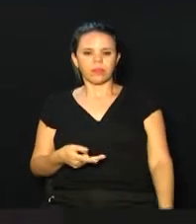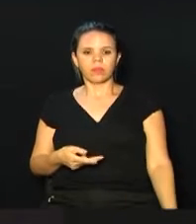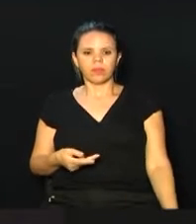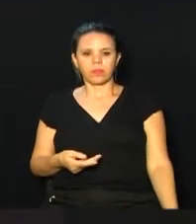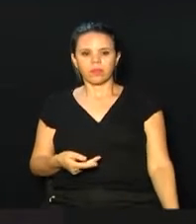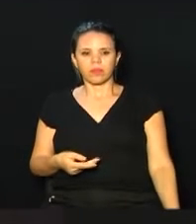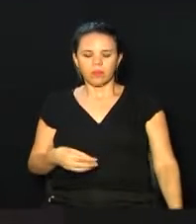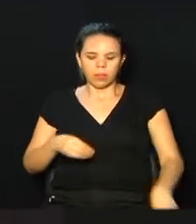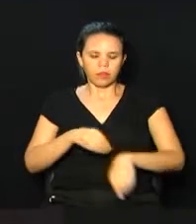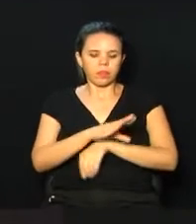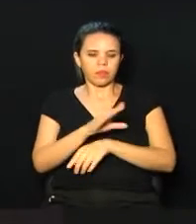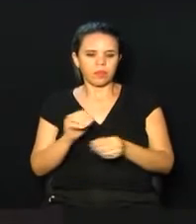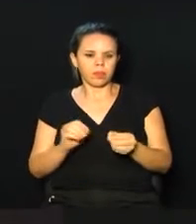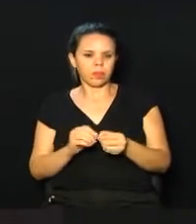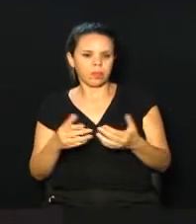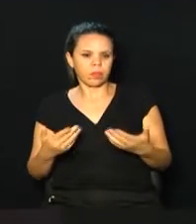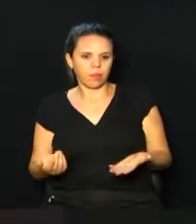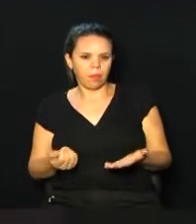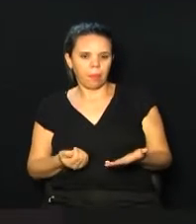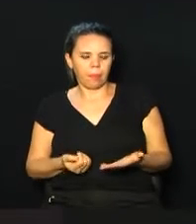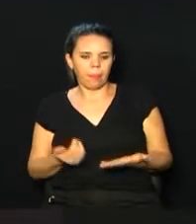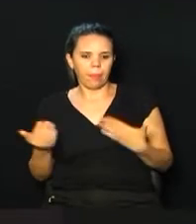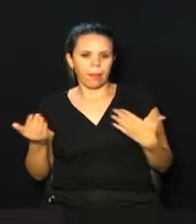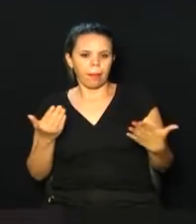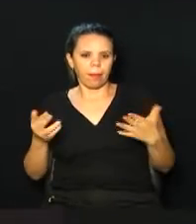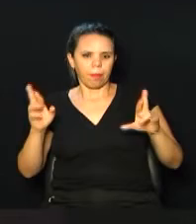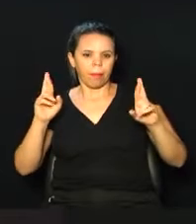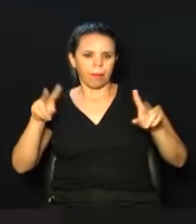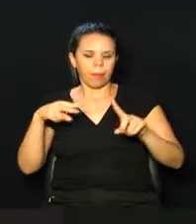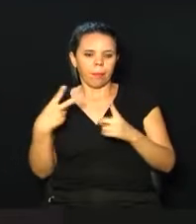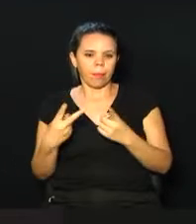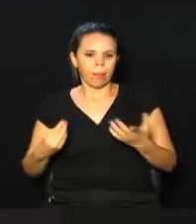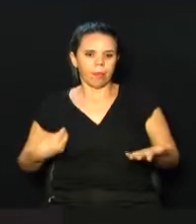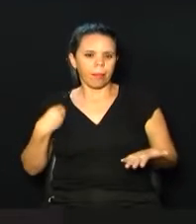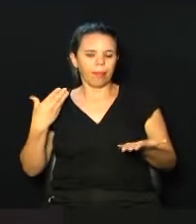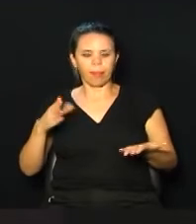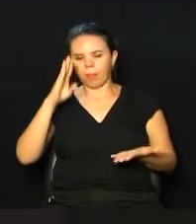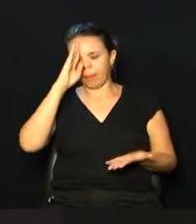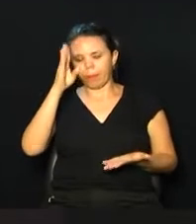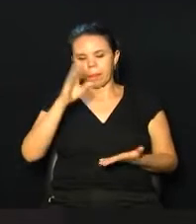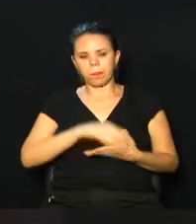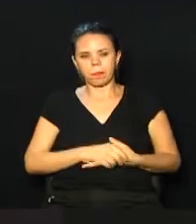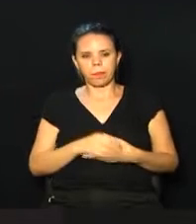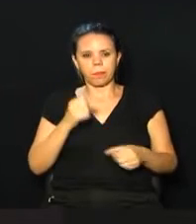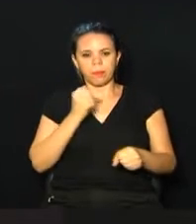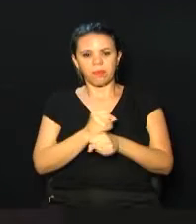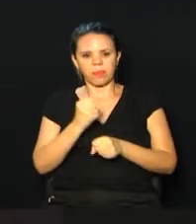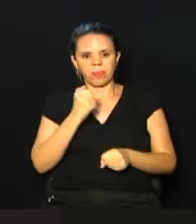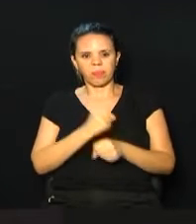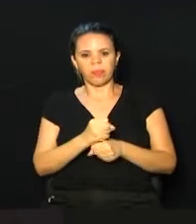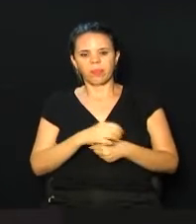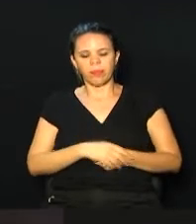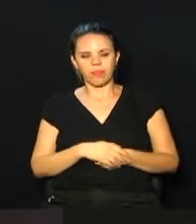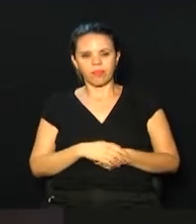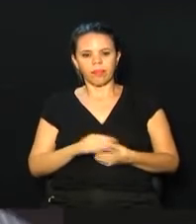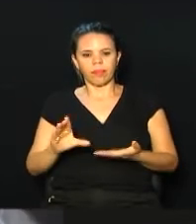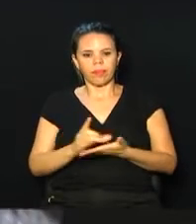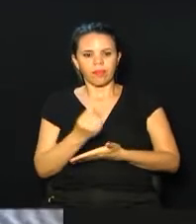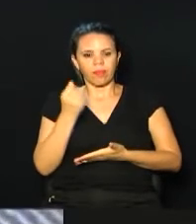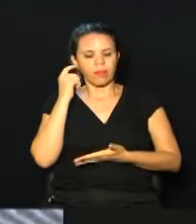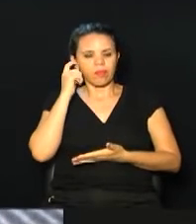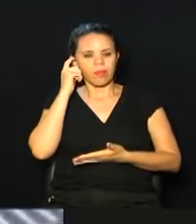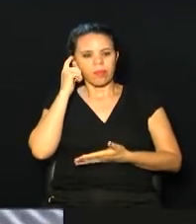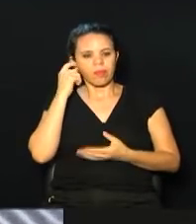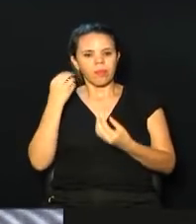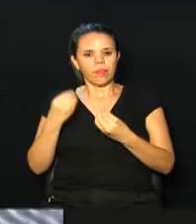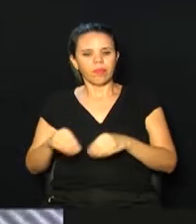trazer, nós vamos apresentar qual é a expectativa nossa de priorização das obras, o custo disso, o